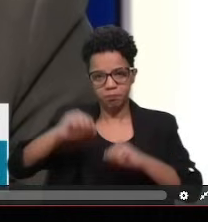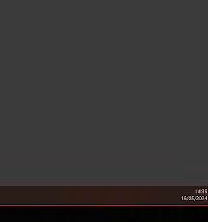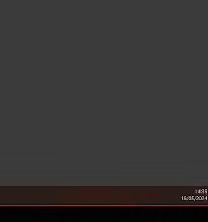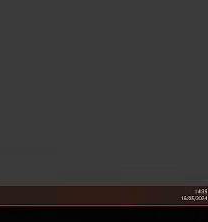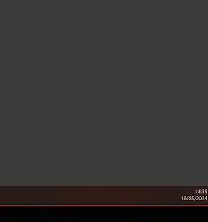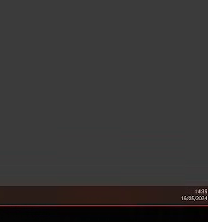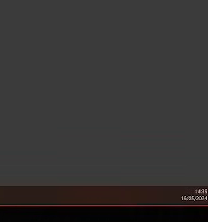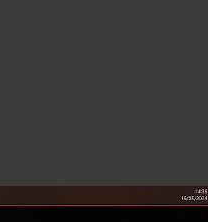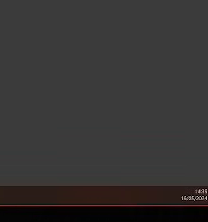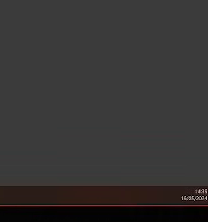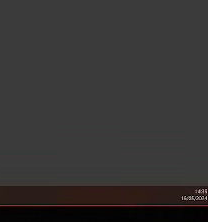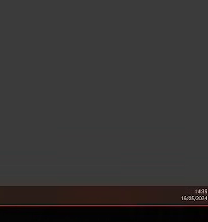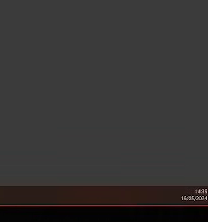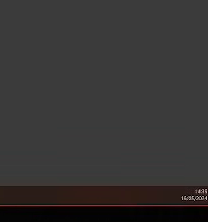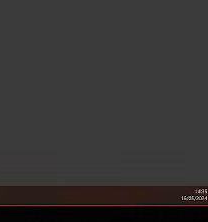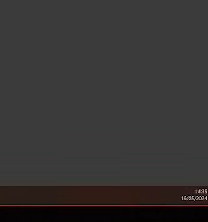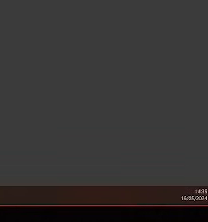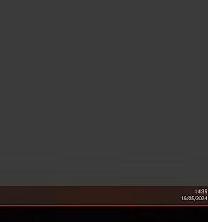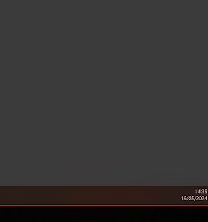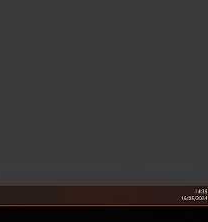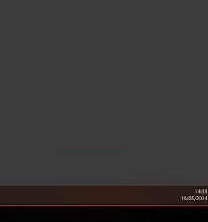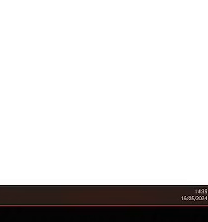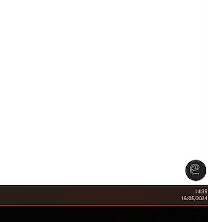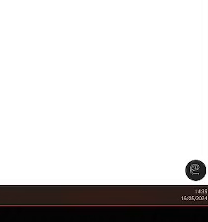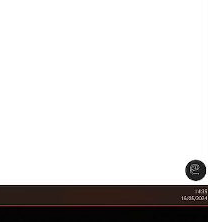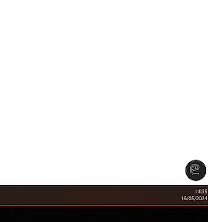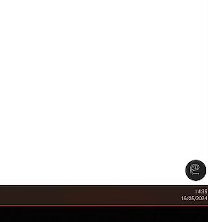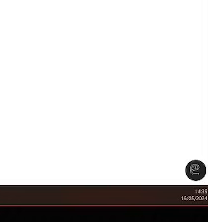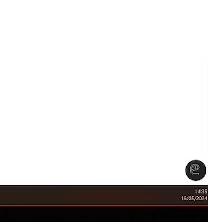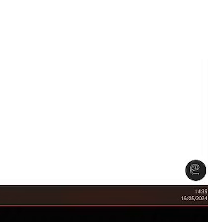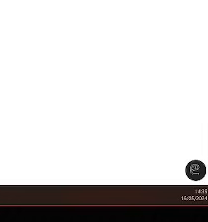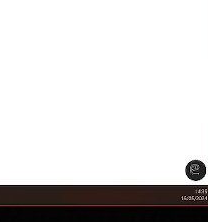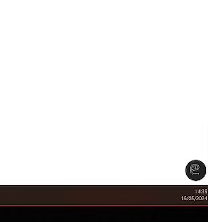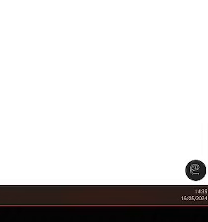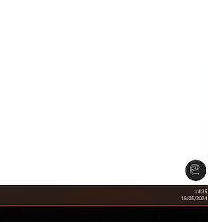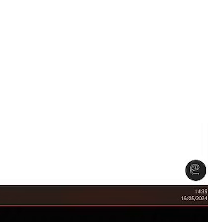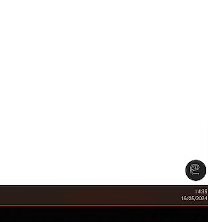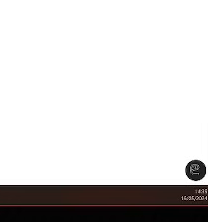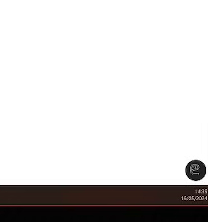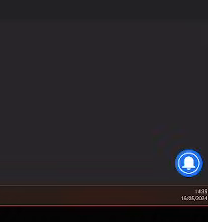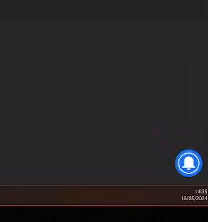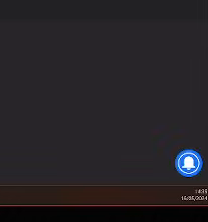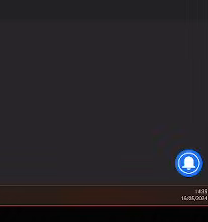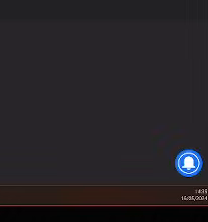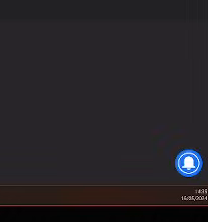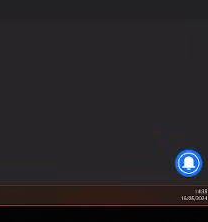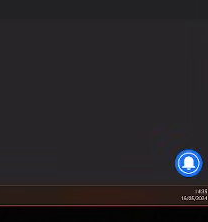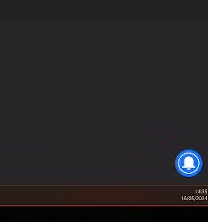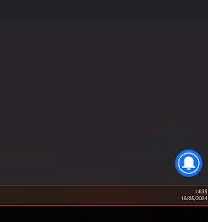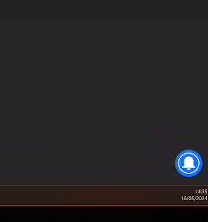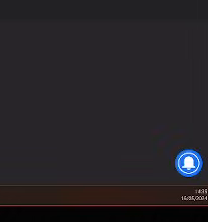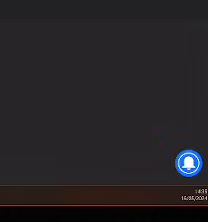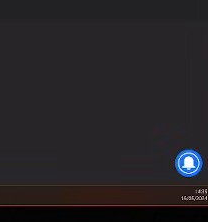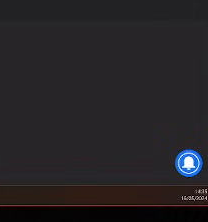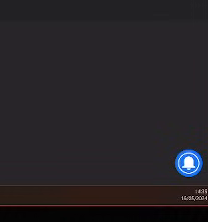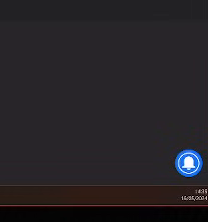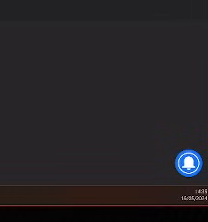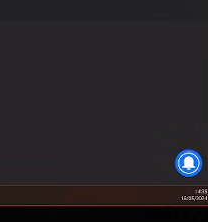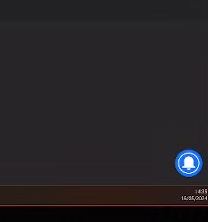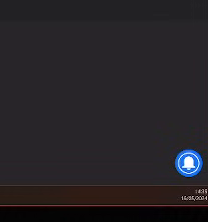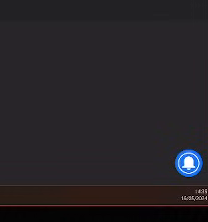Map do mapex e não me abriu com a tabela como deve de ser bro não me tá a abrir